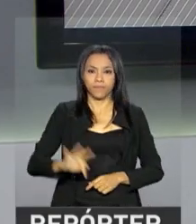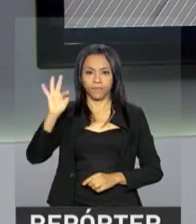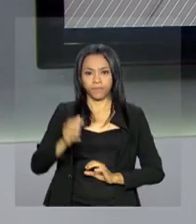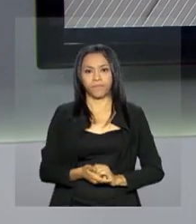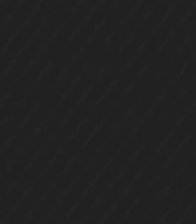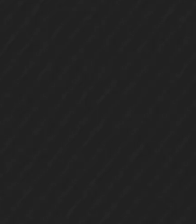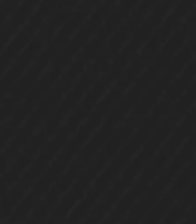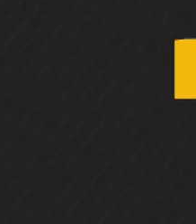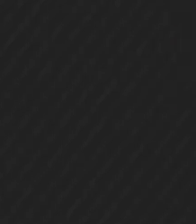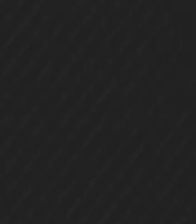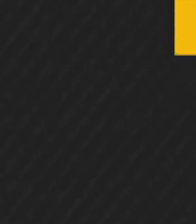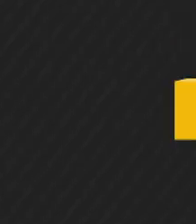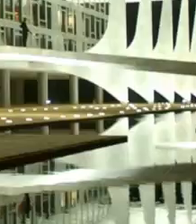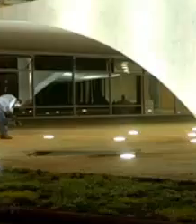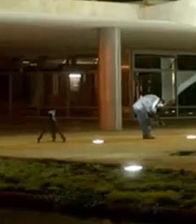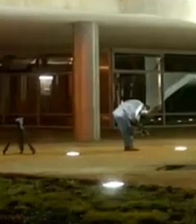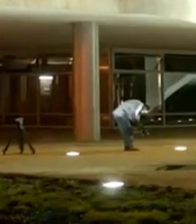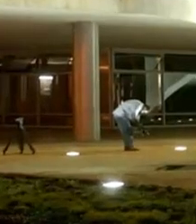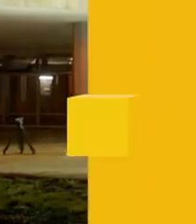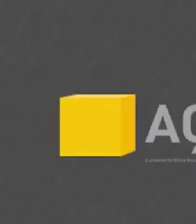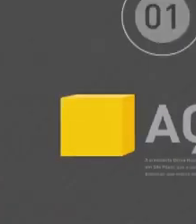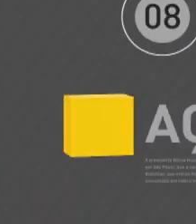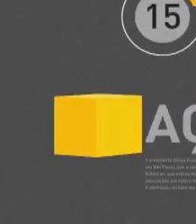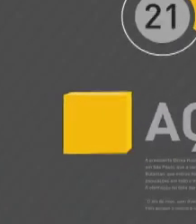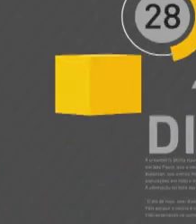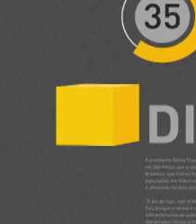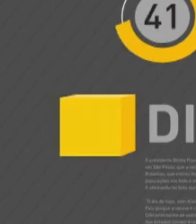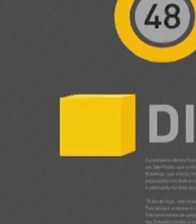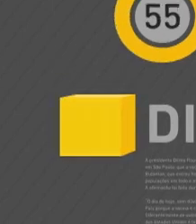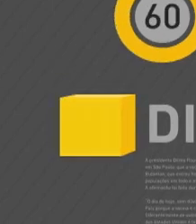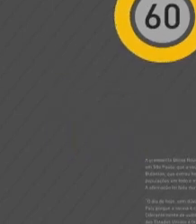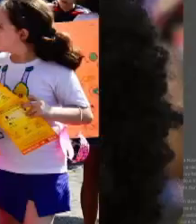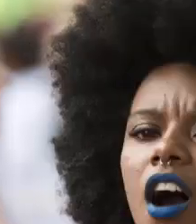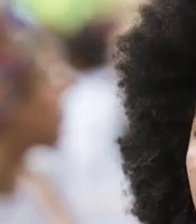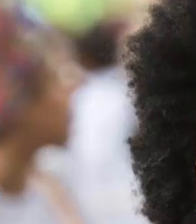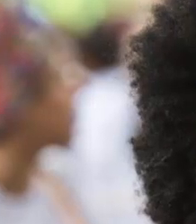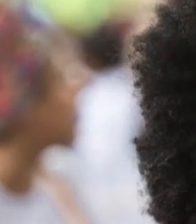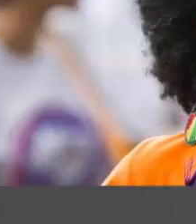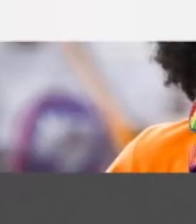Música